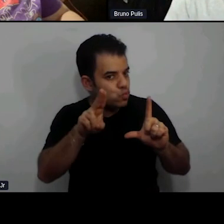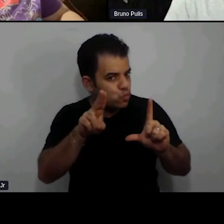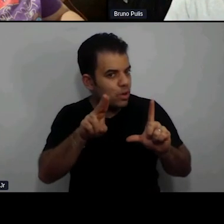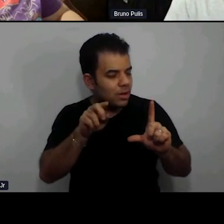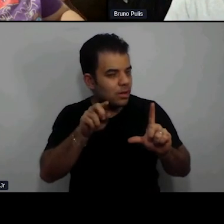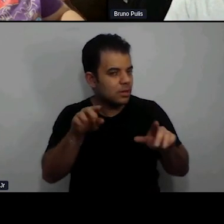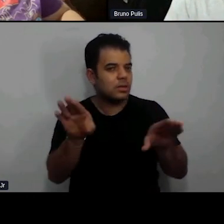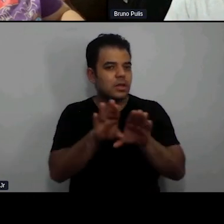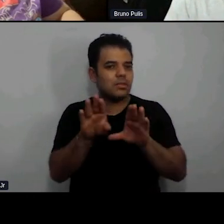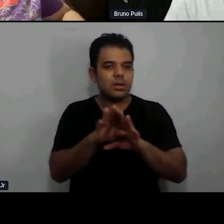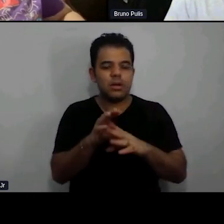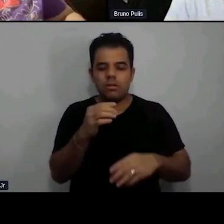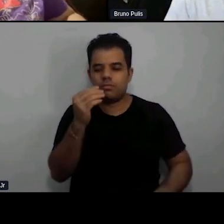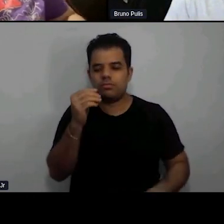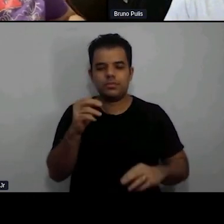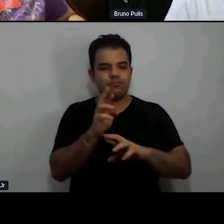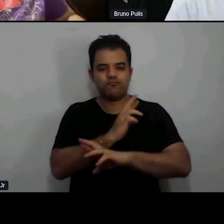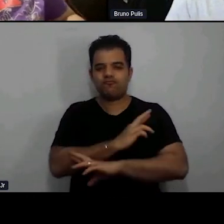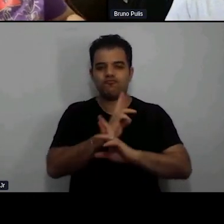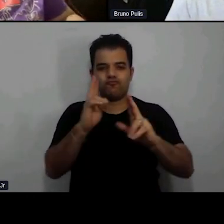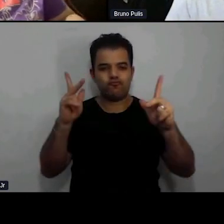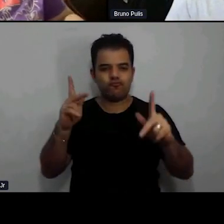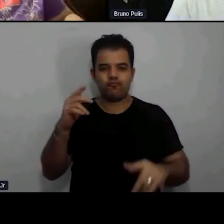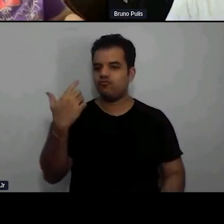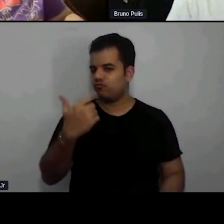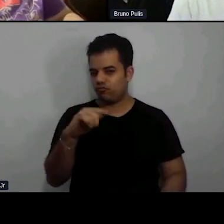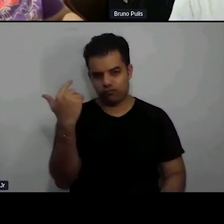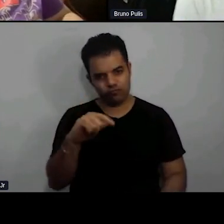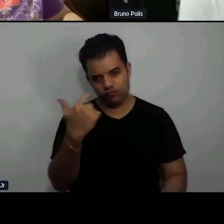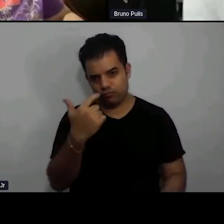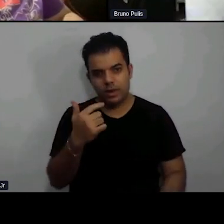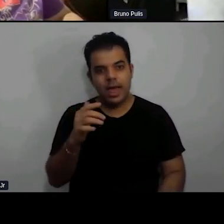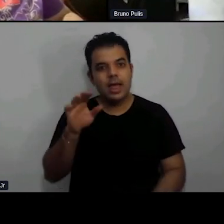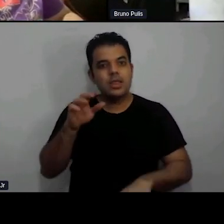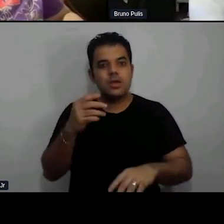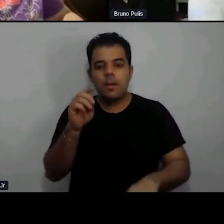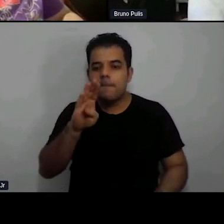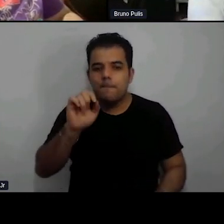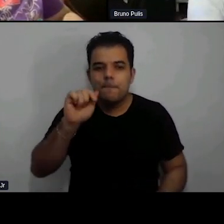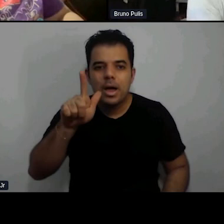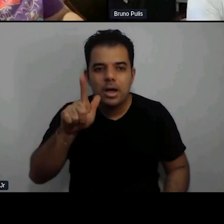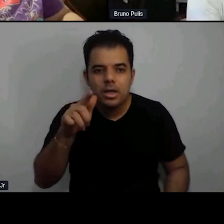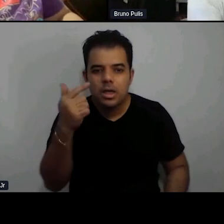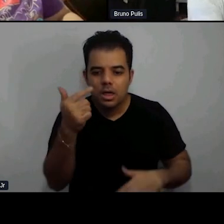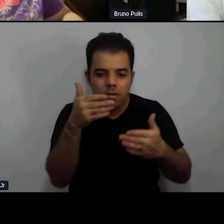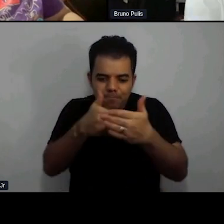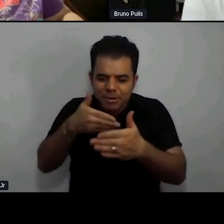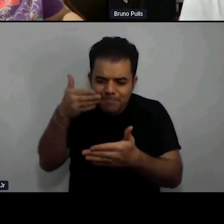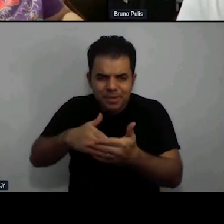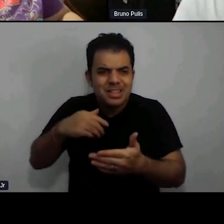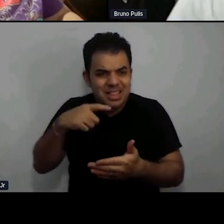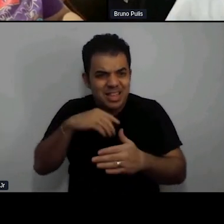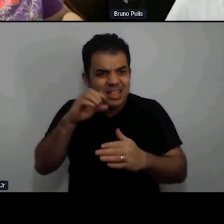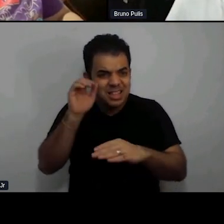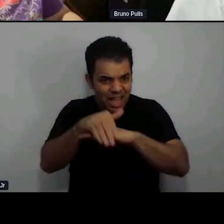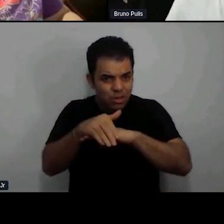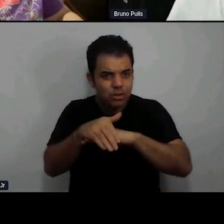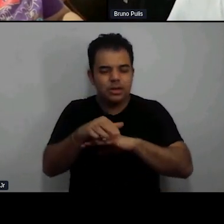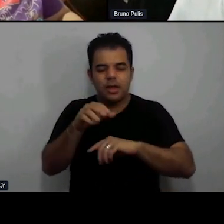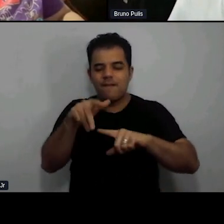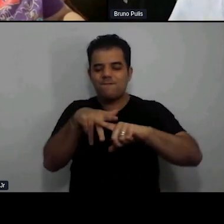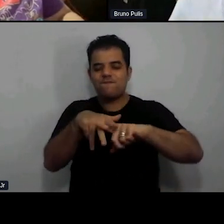a menor diferença. Se tiver um bug impeditivo, a